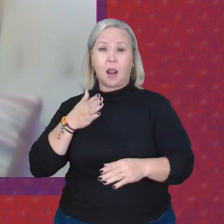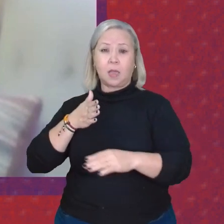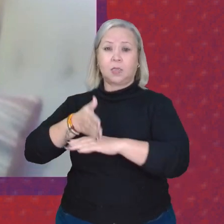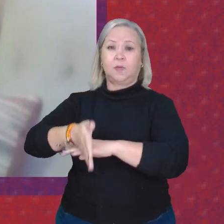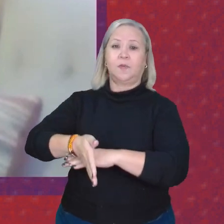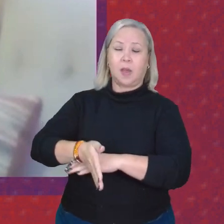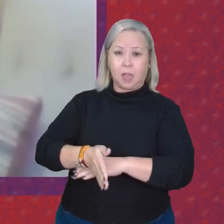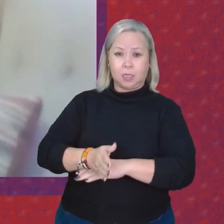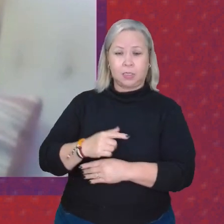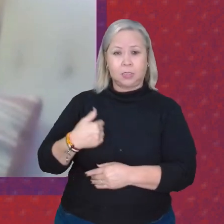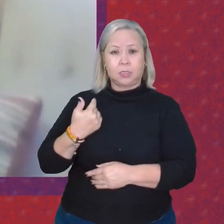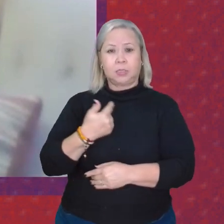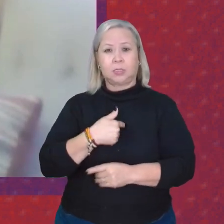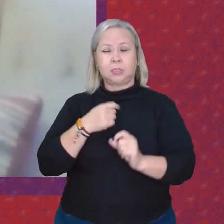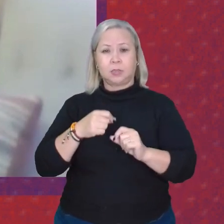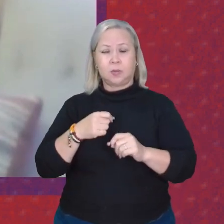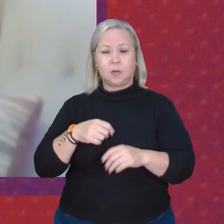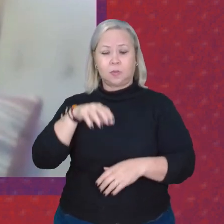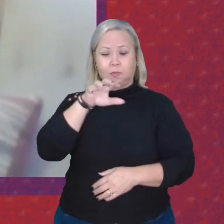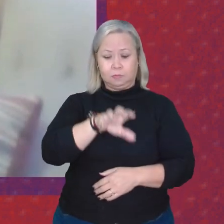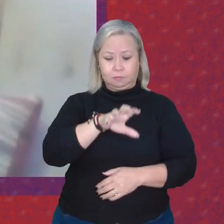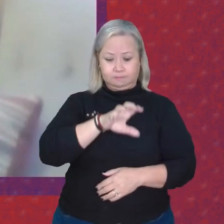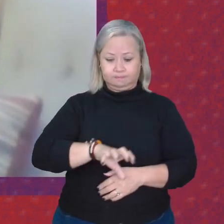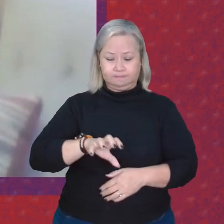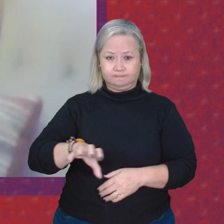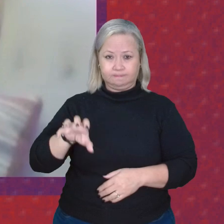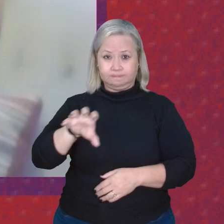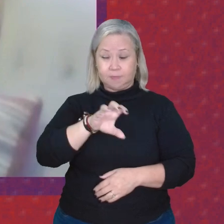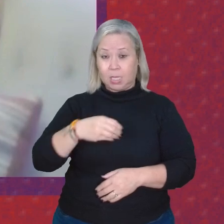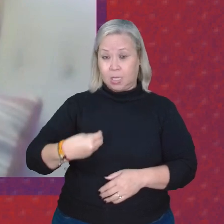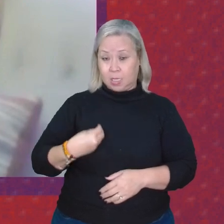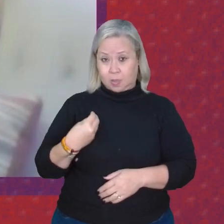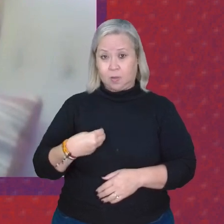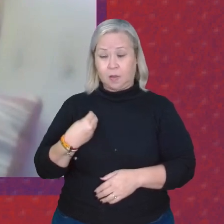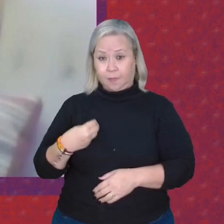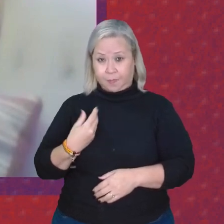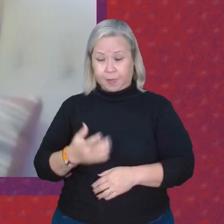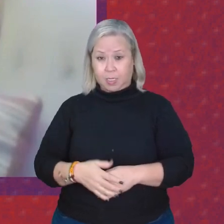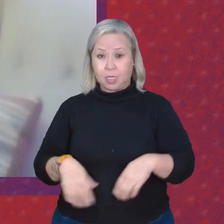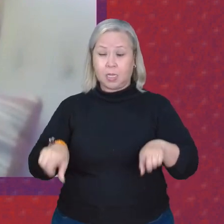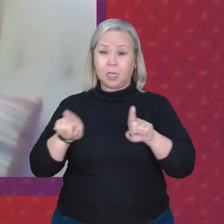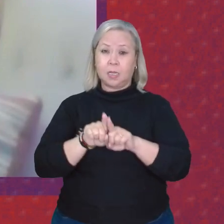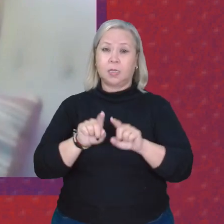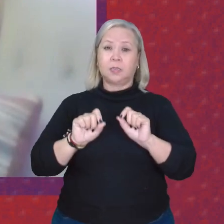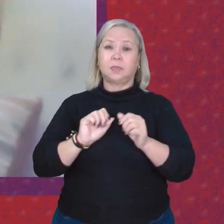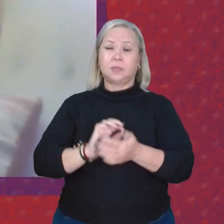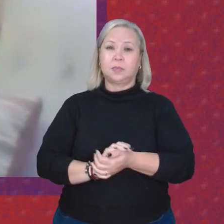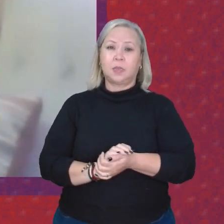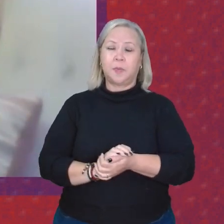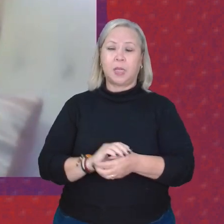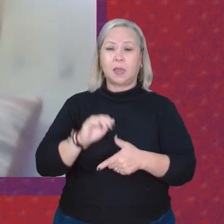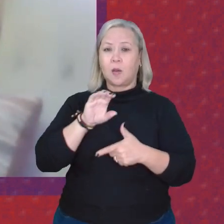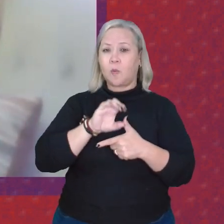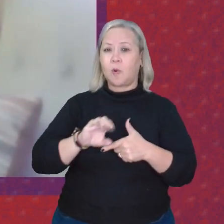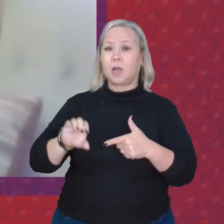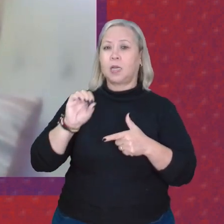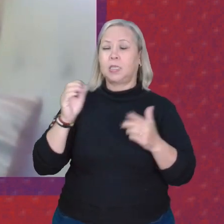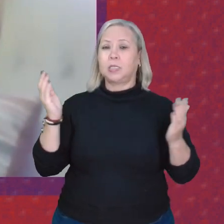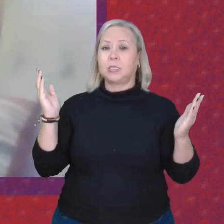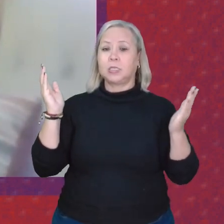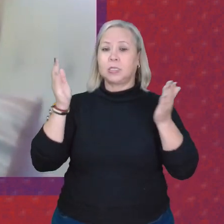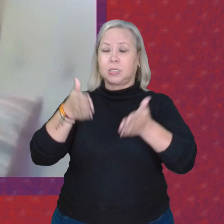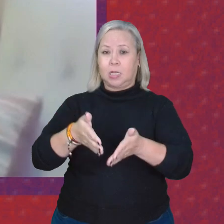todas as nossas esferas, né, vida, também é uma crise que